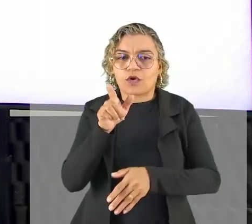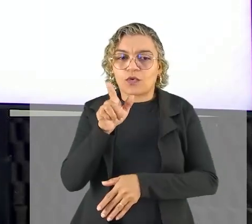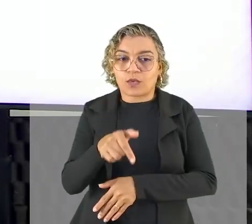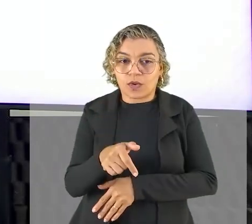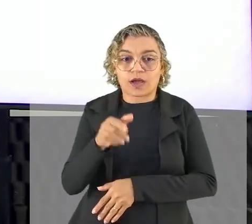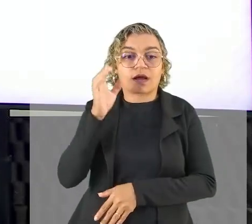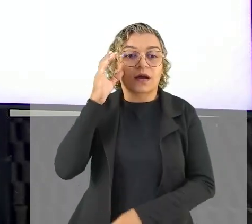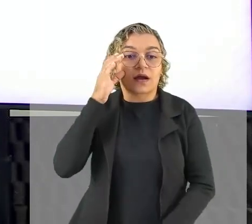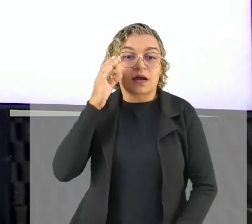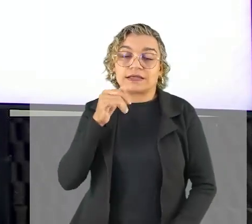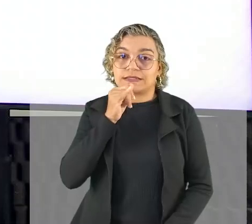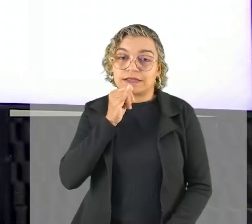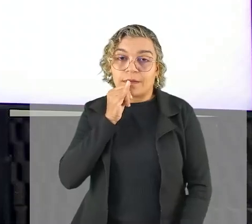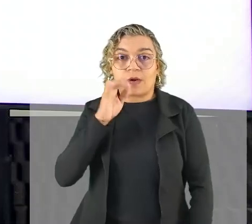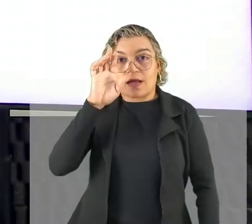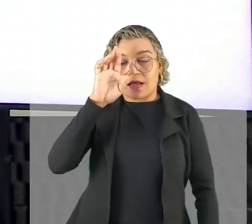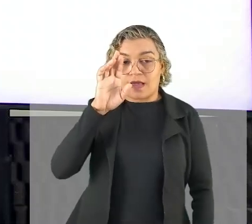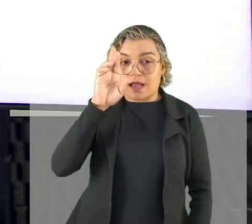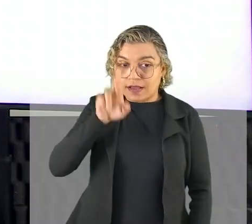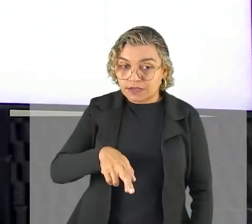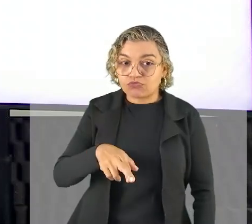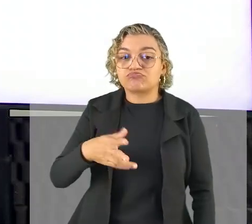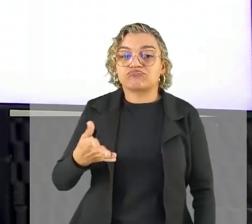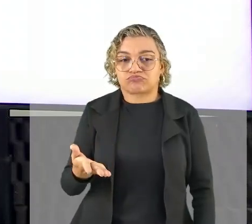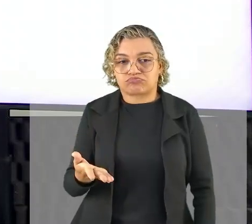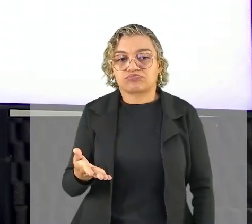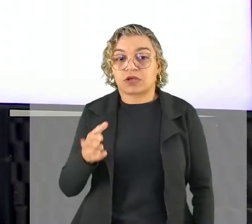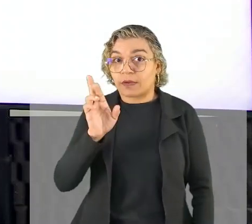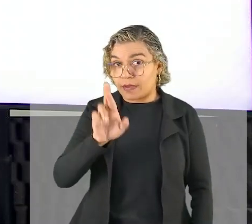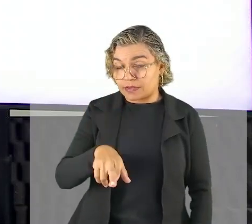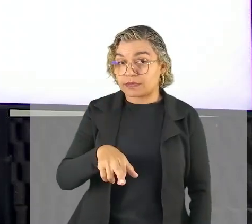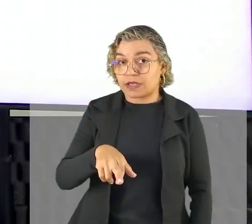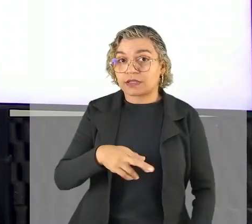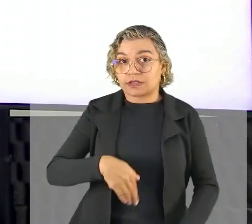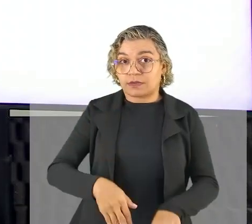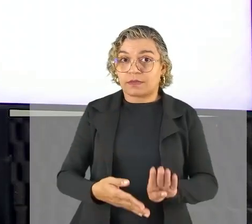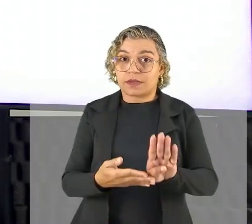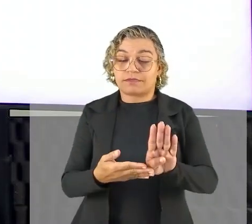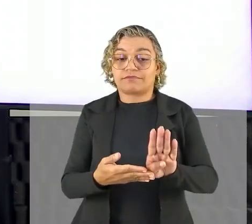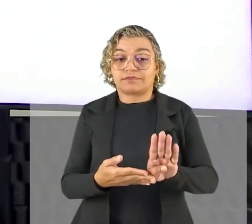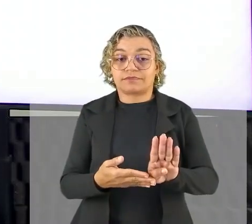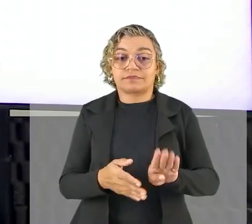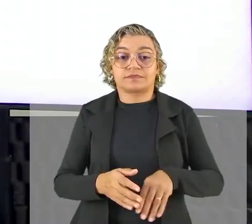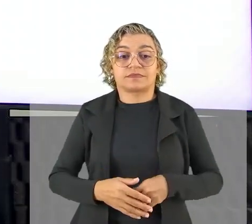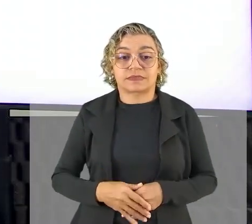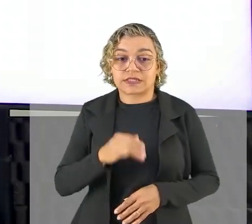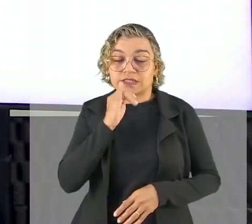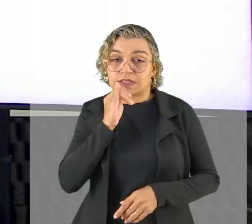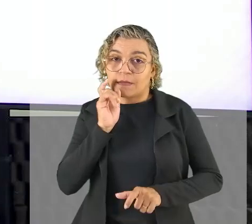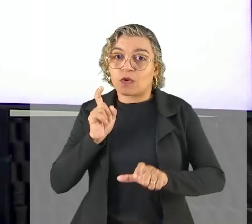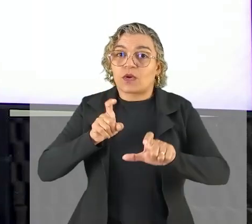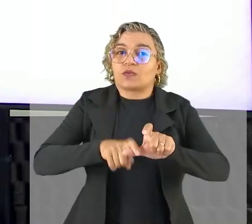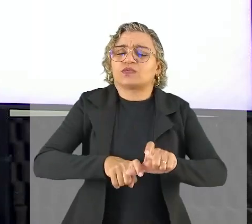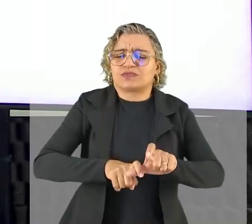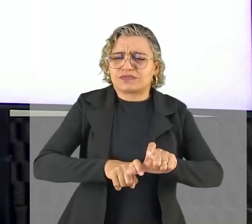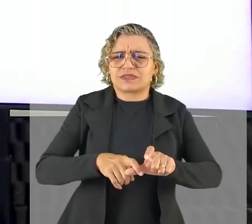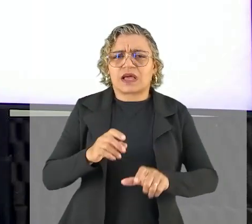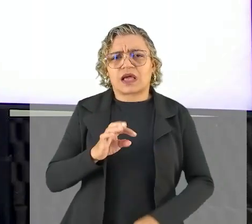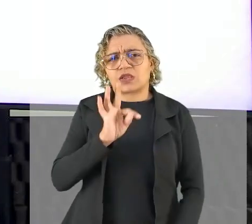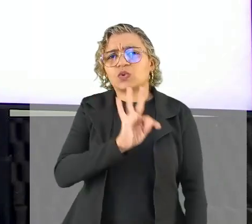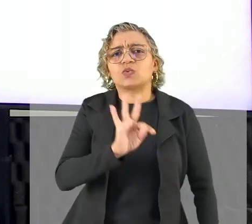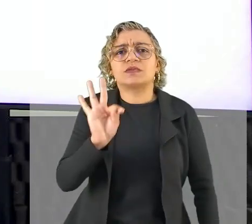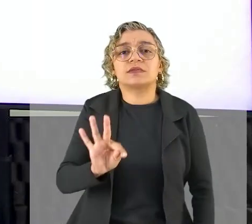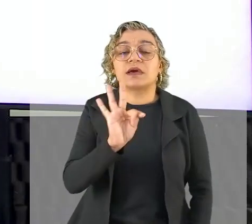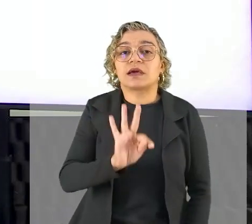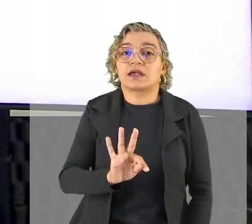quando ele trata sobre a menoridade, sobre maioridade, ele está falando justamente nesse estado de tutela, em que o homem ele não se